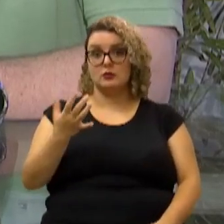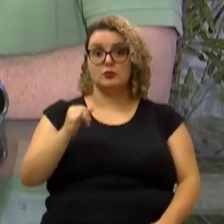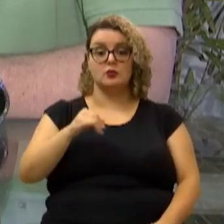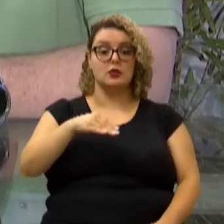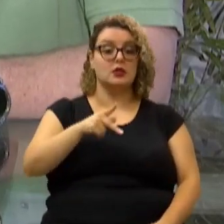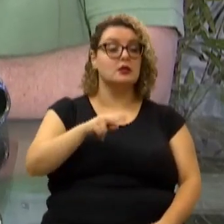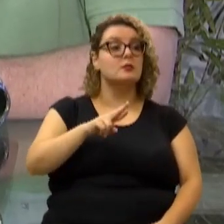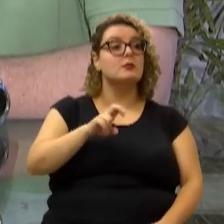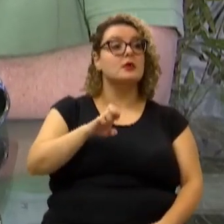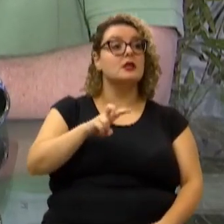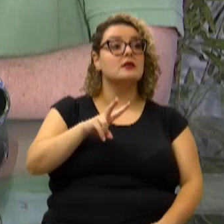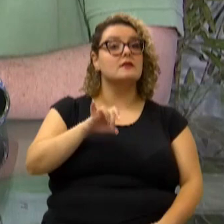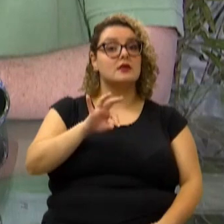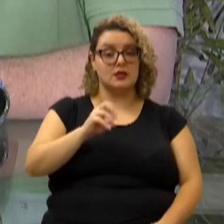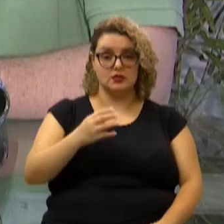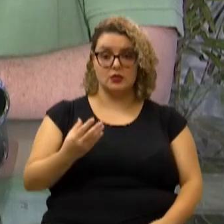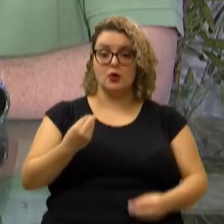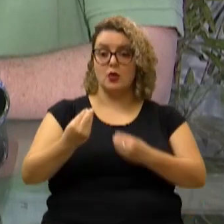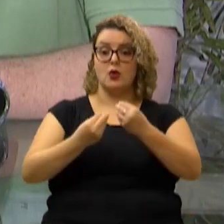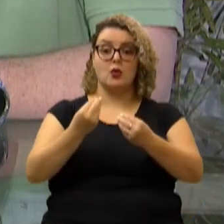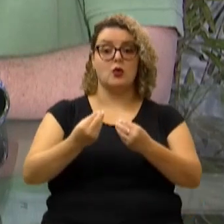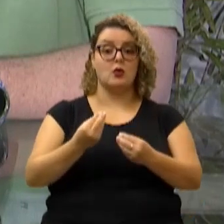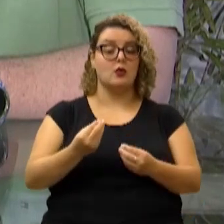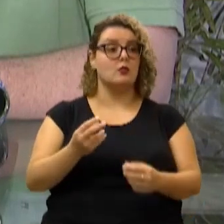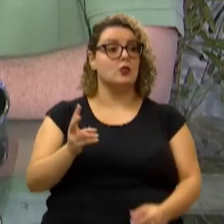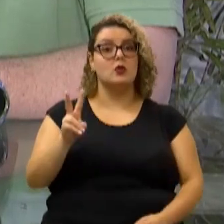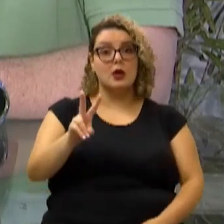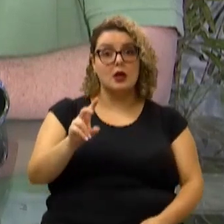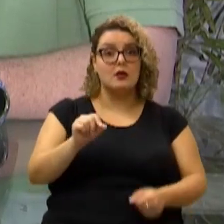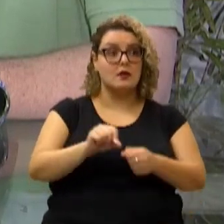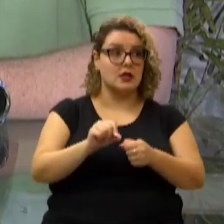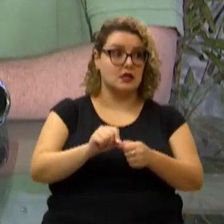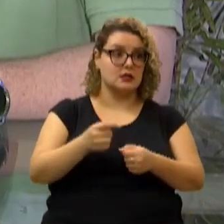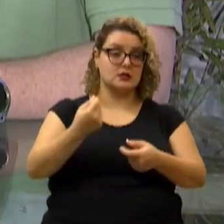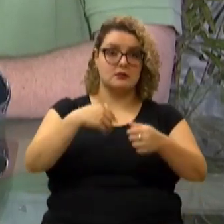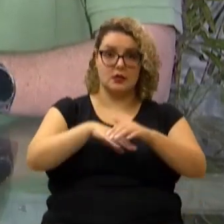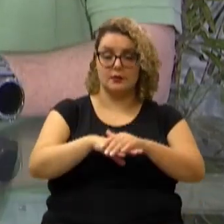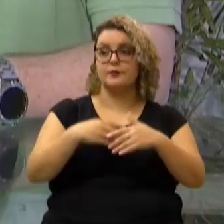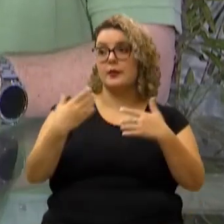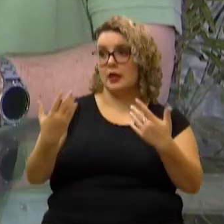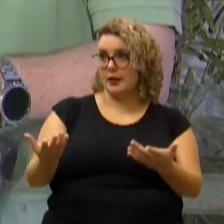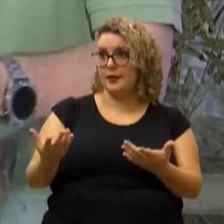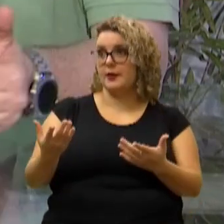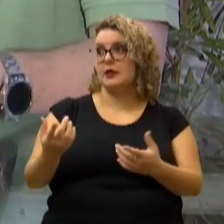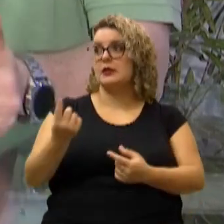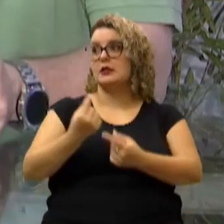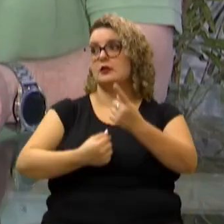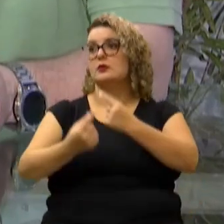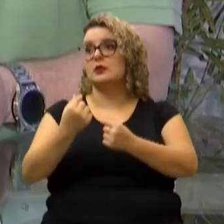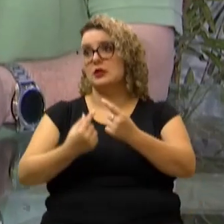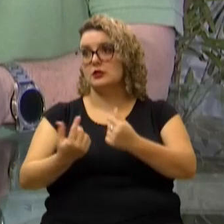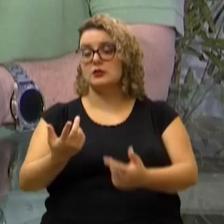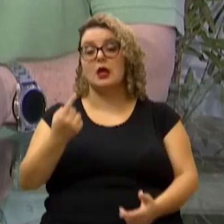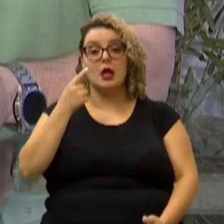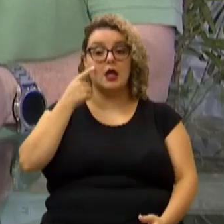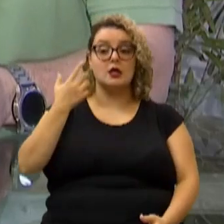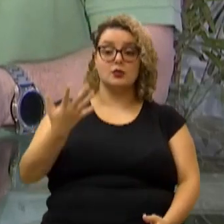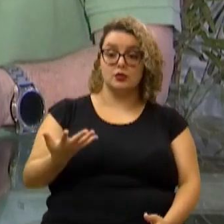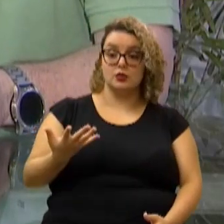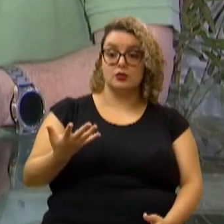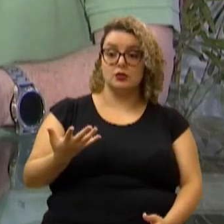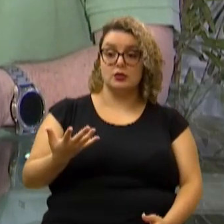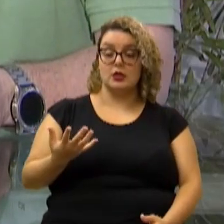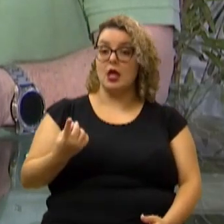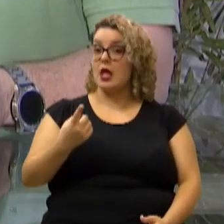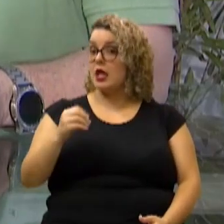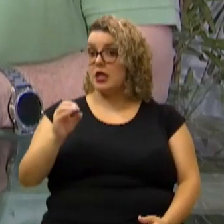algum imprevisto como que o casal faz essa reserva de emergência dentro desse orçamento a ideia